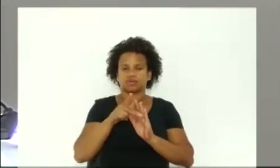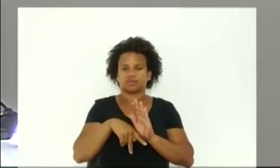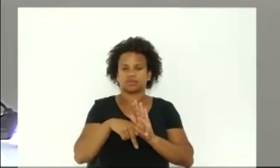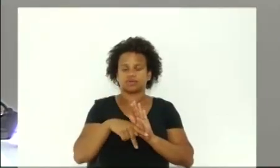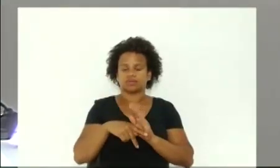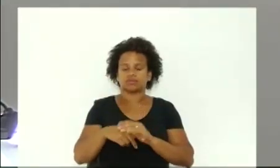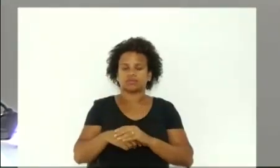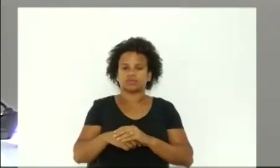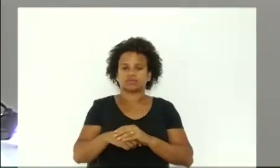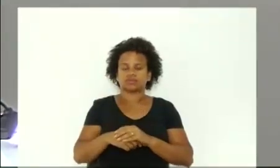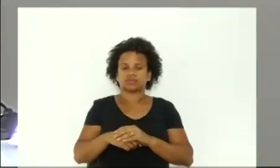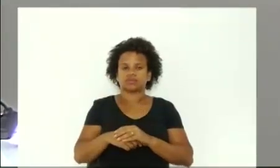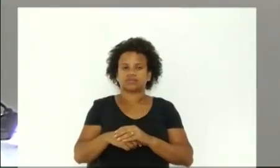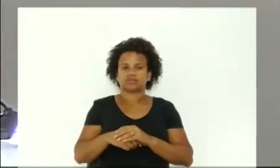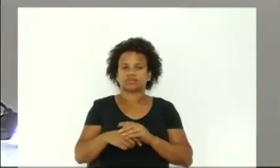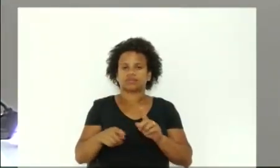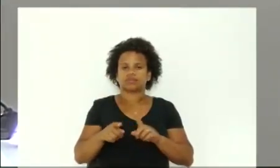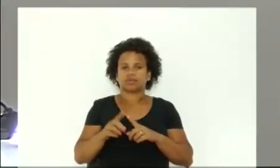Salvo emendas.